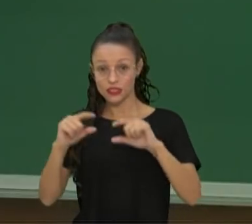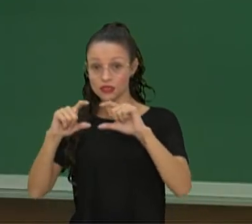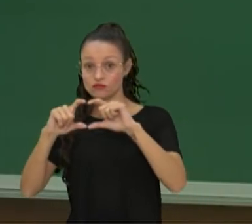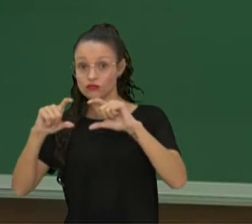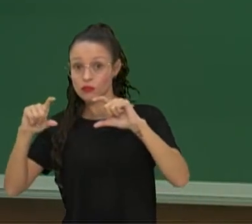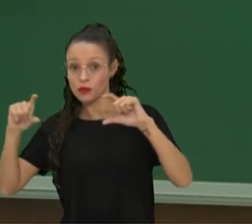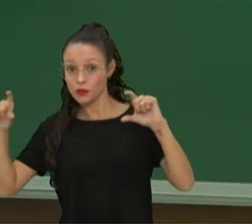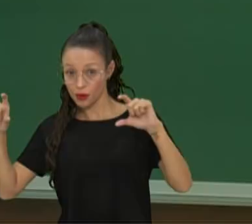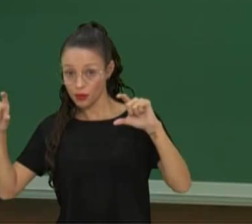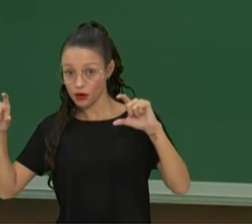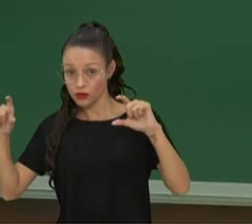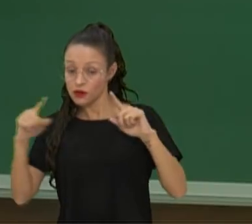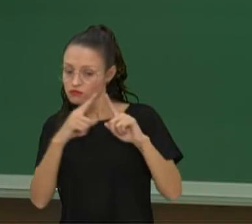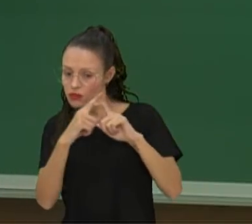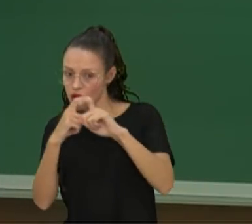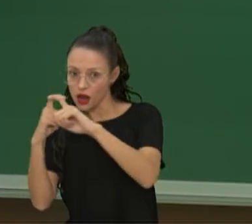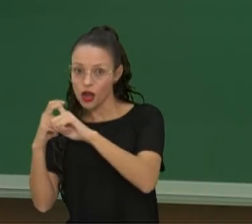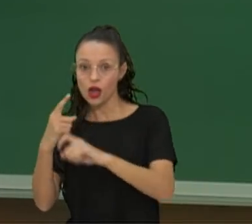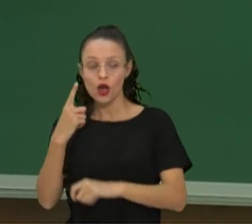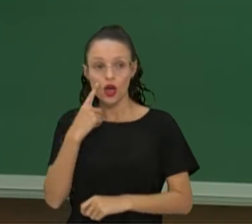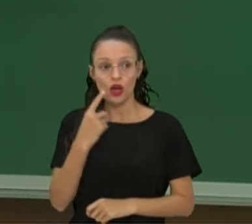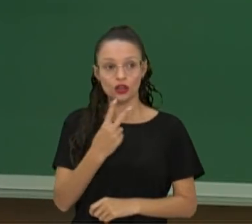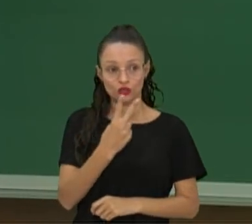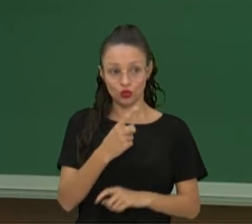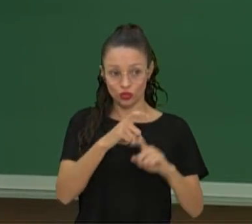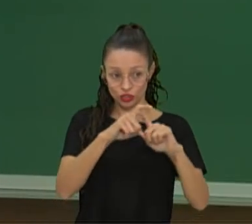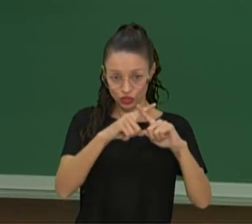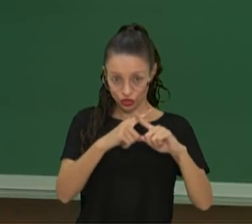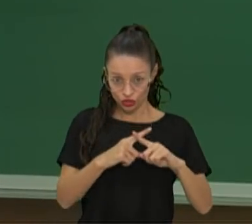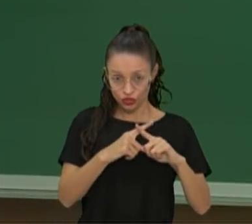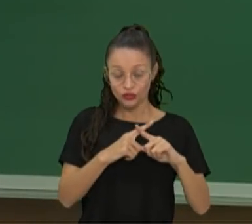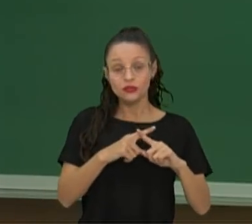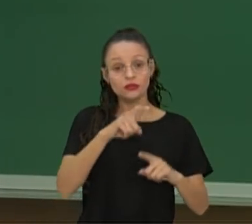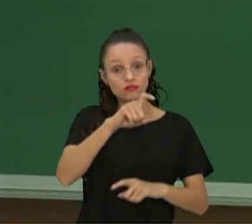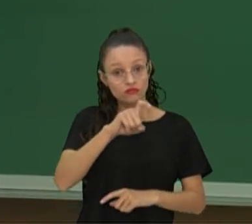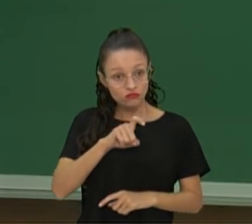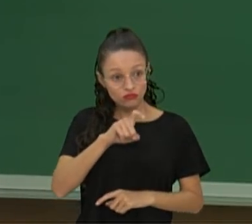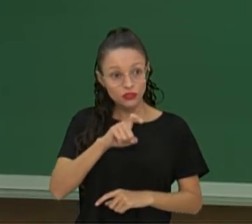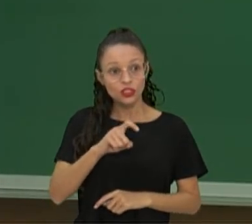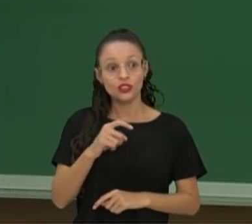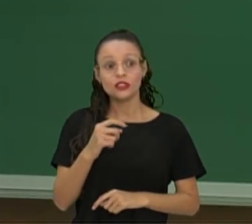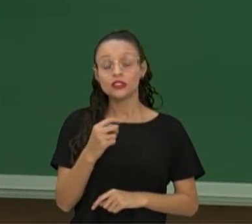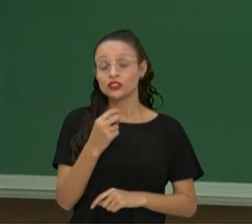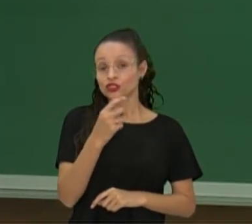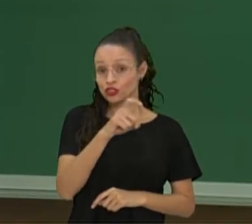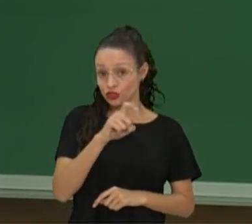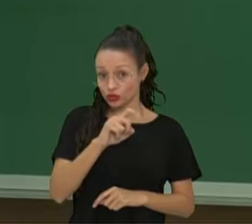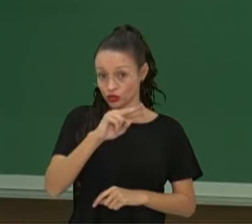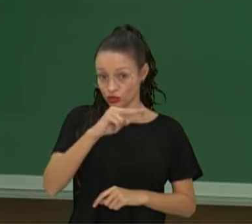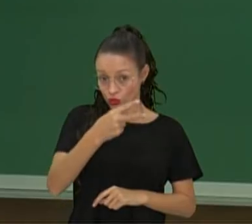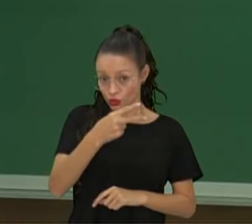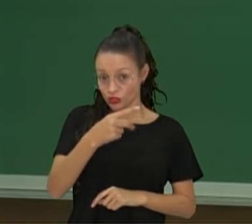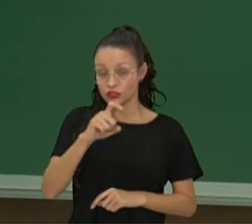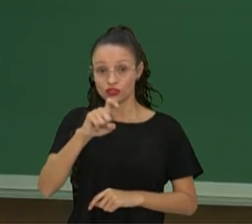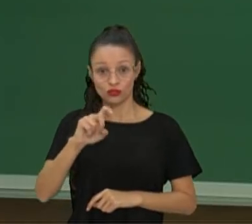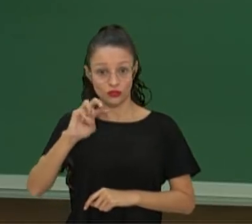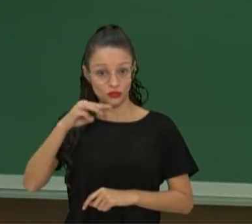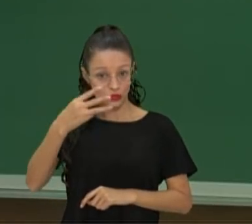inteiro. Devagarzinho. 2x ao quadrado vezes x ao cubo, x2 com x3,